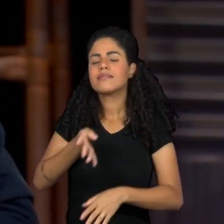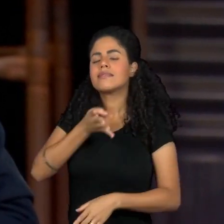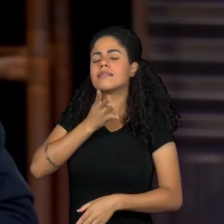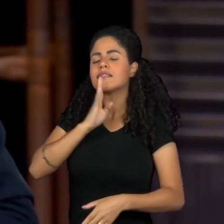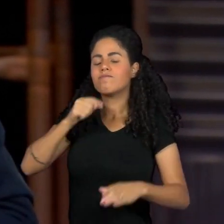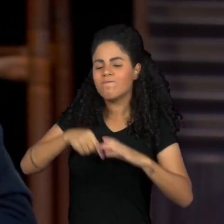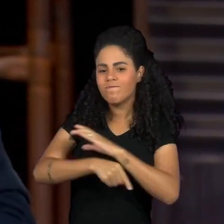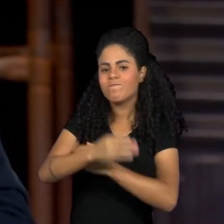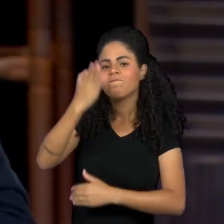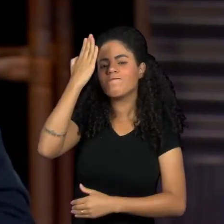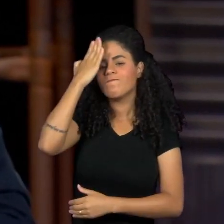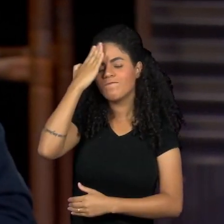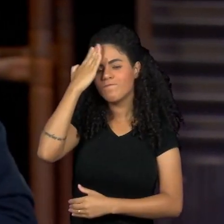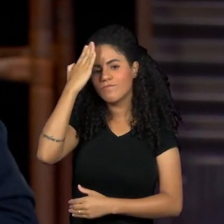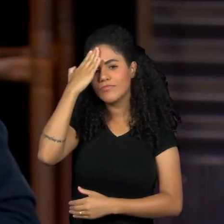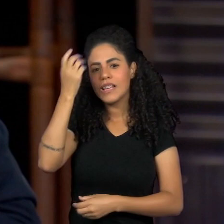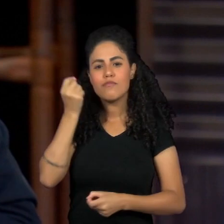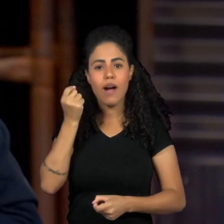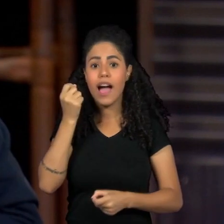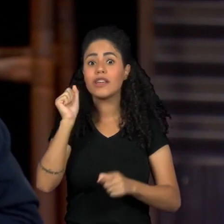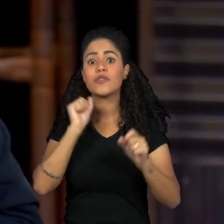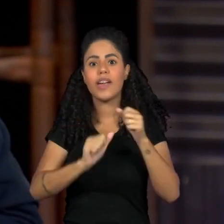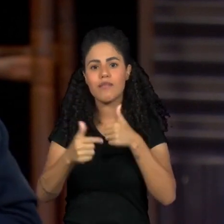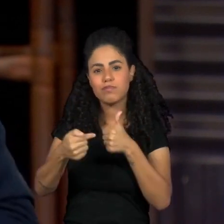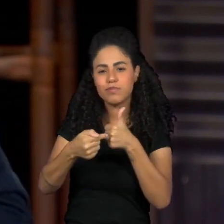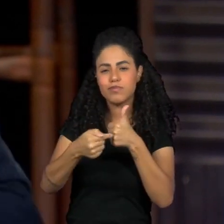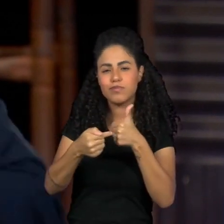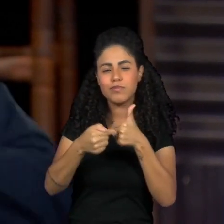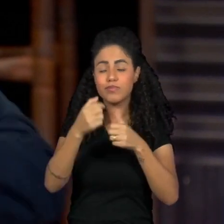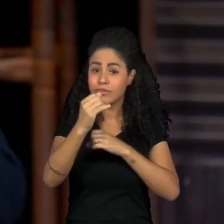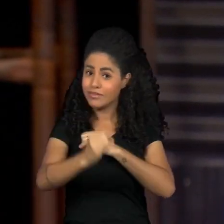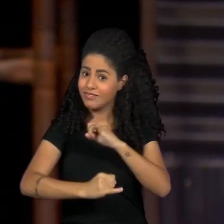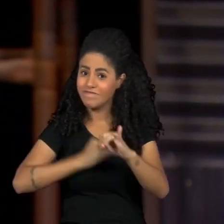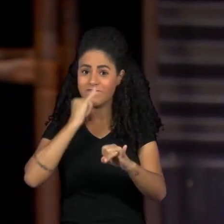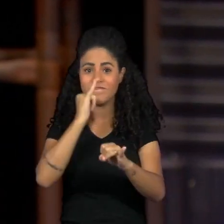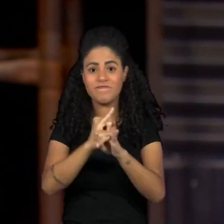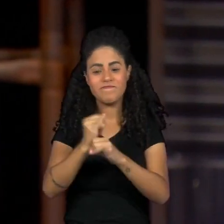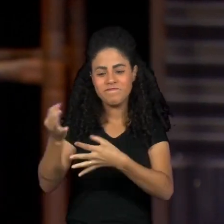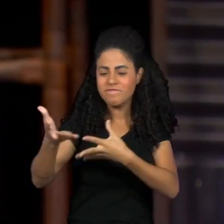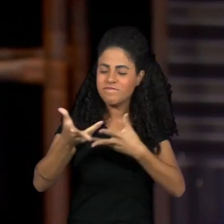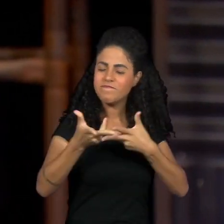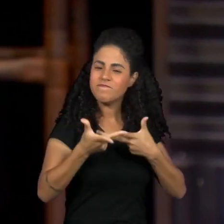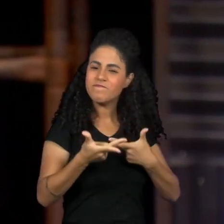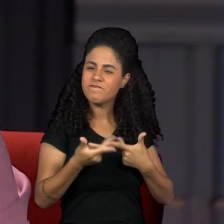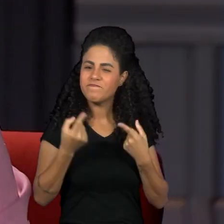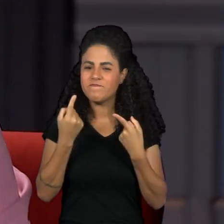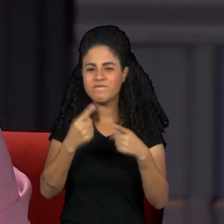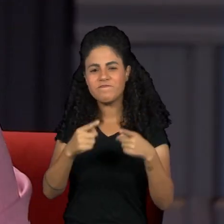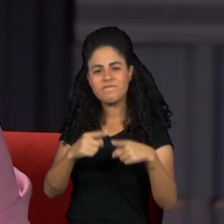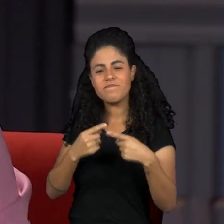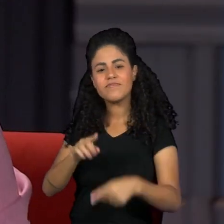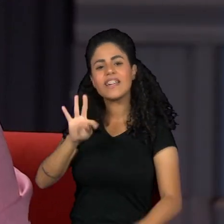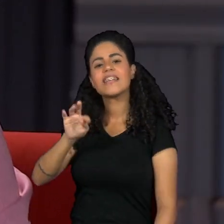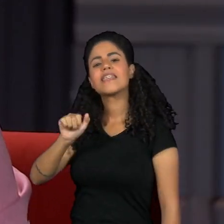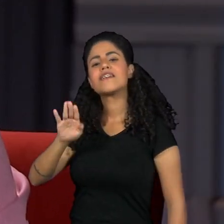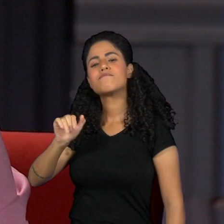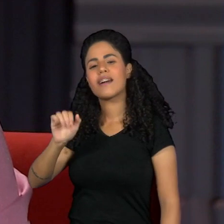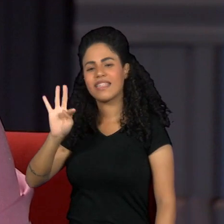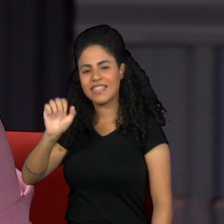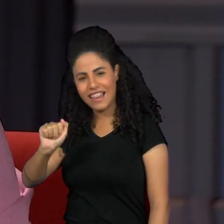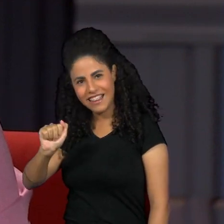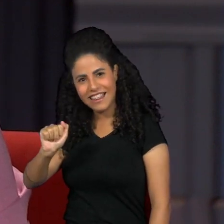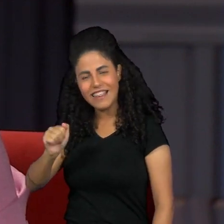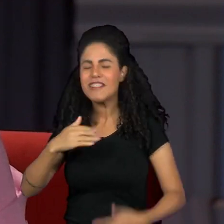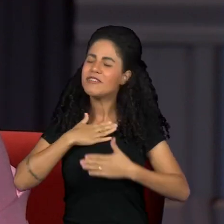dentro para seus milhares de seguidores na internet. Seja bem-vinda ao Provoca, Tabata Cristine. Obrigada. Um